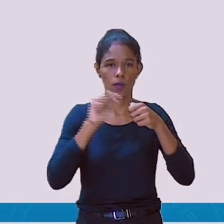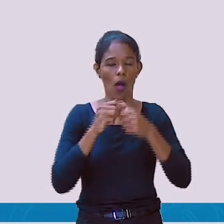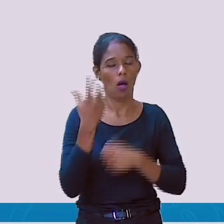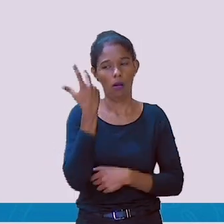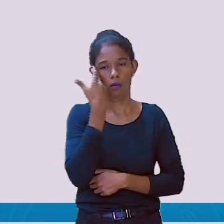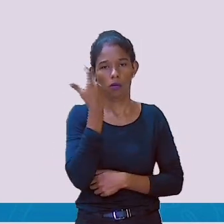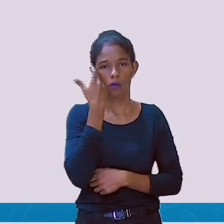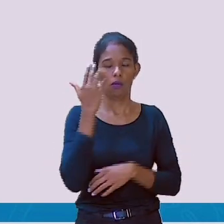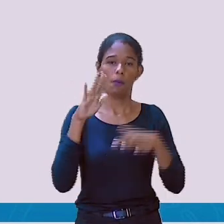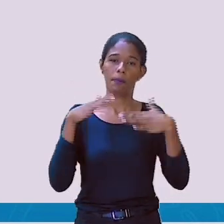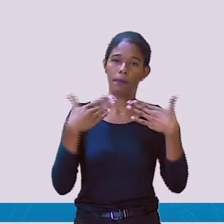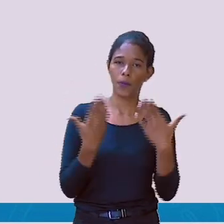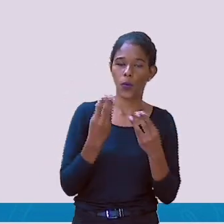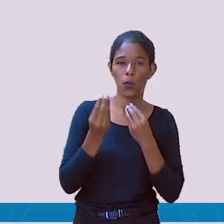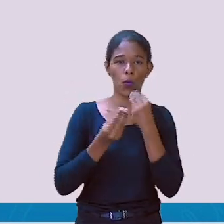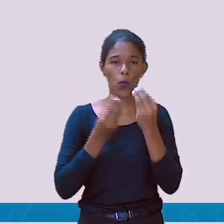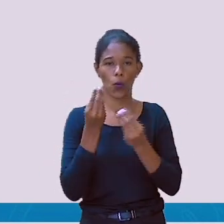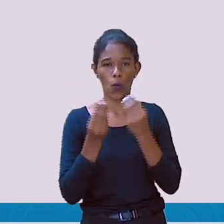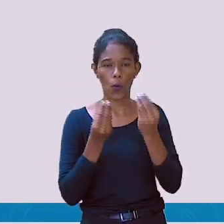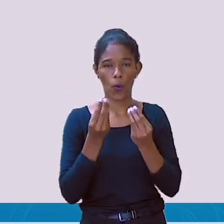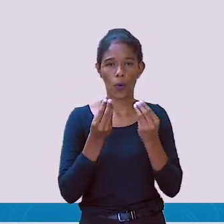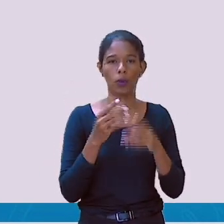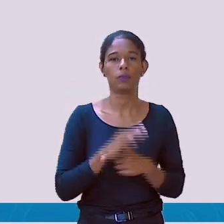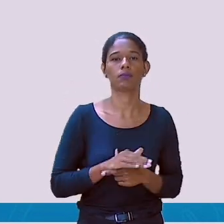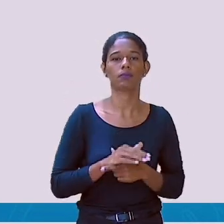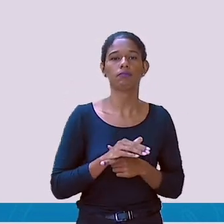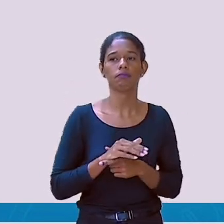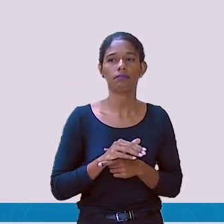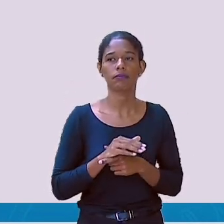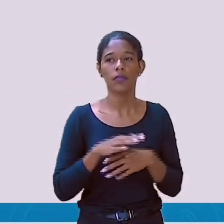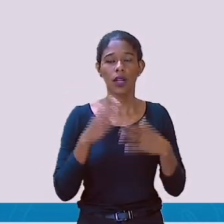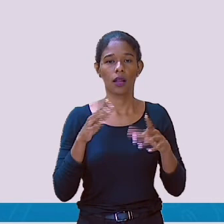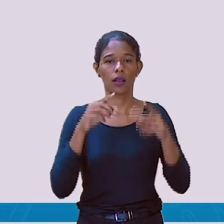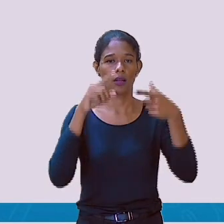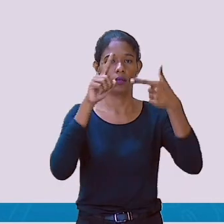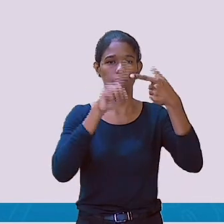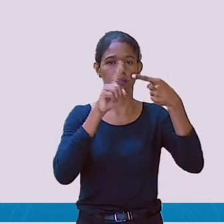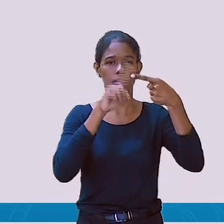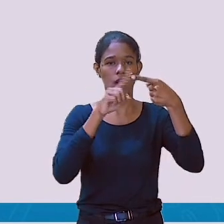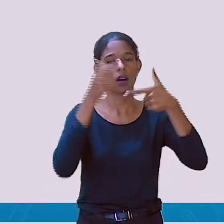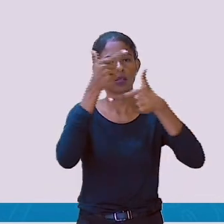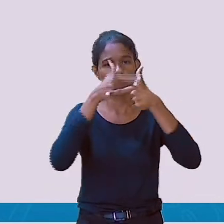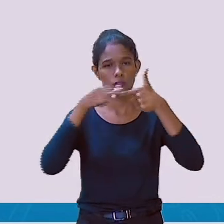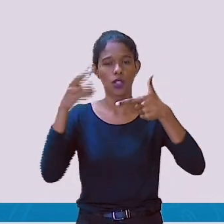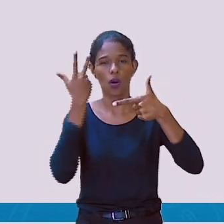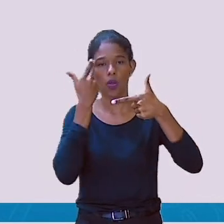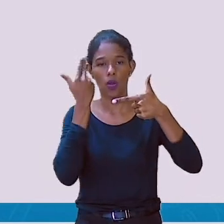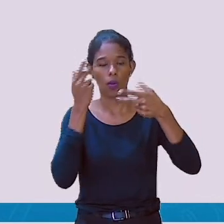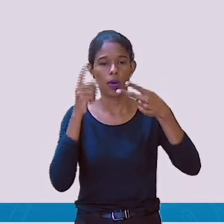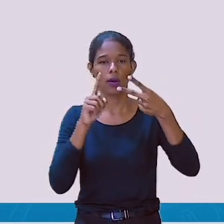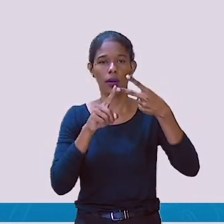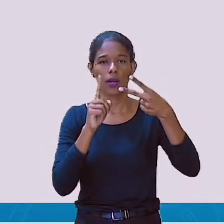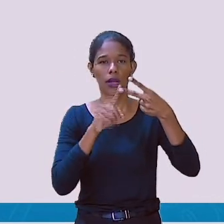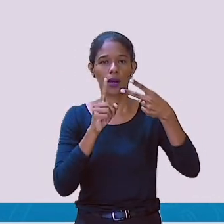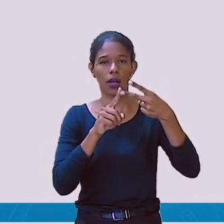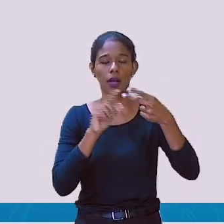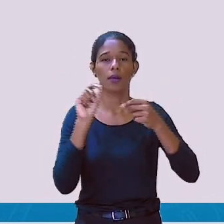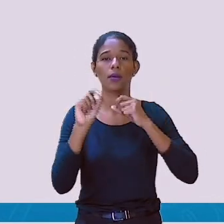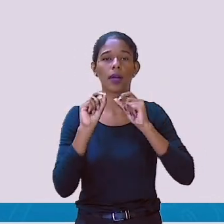Então, coeficientes, eu vou efetuar a divisão e a parte literal, eu vou aplicar a regra de